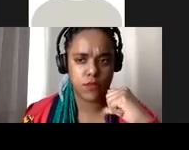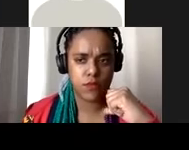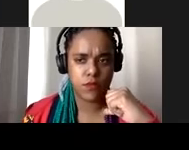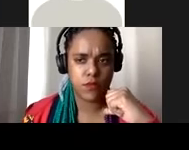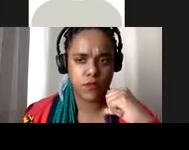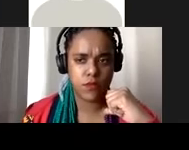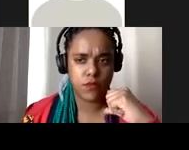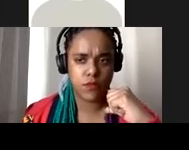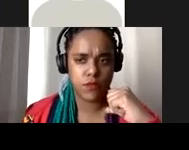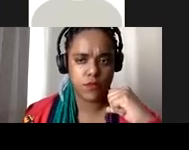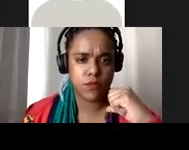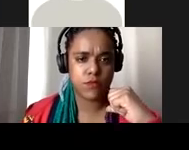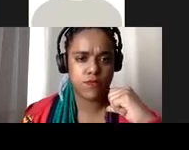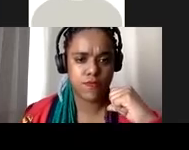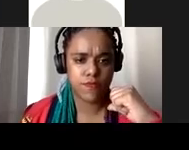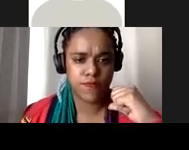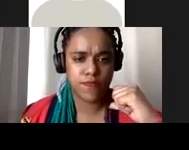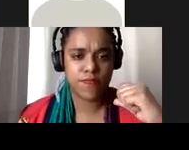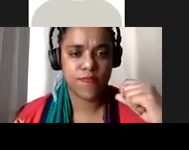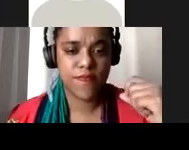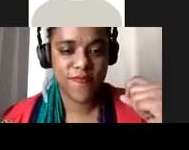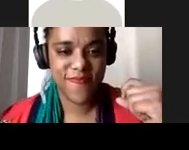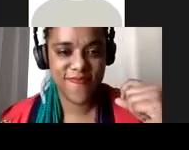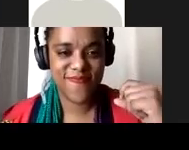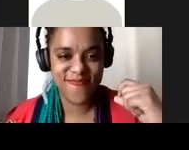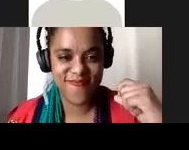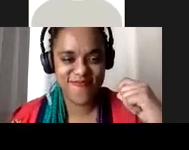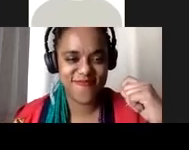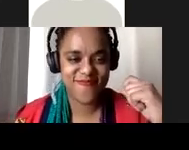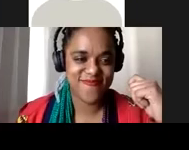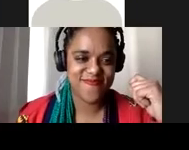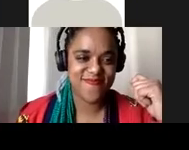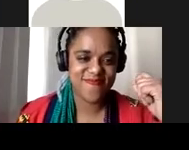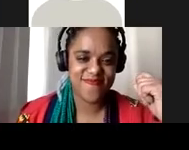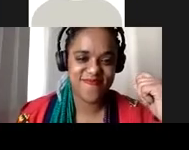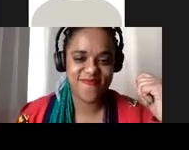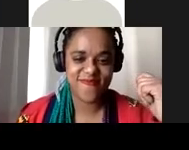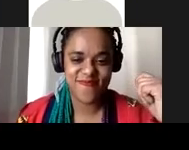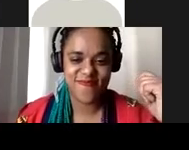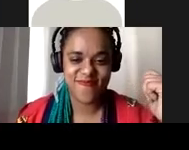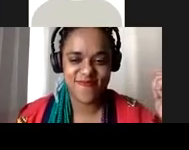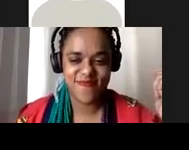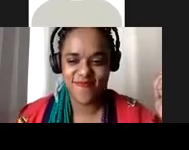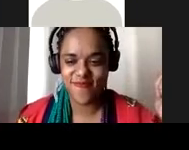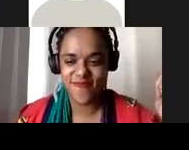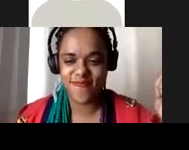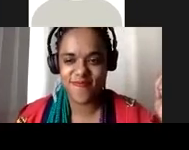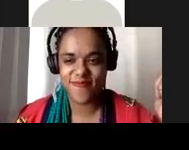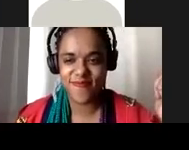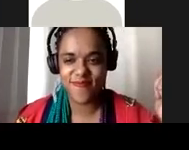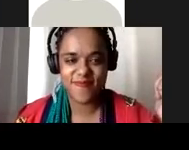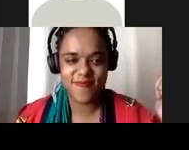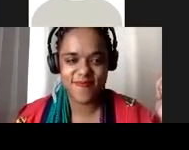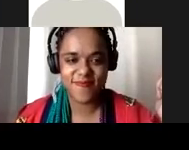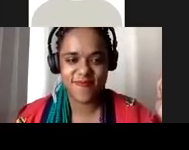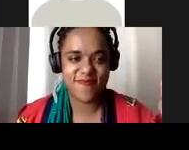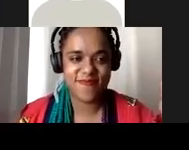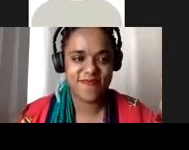gabinete. Eu também estou no gabinete, por isso que eu sei que foi isso que aconteceu. A TV Alerj saiu do ar